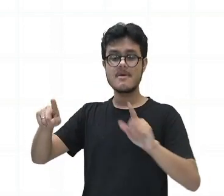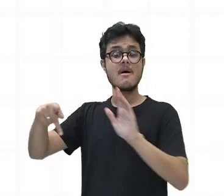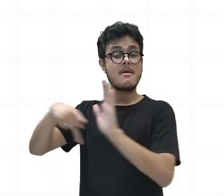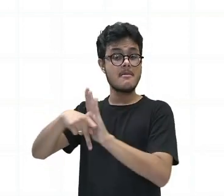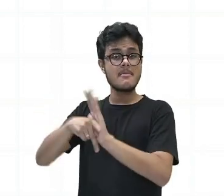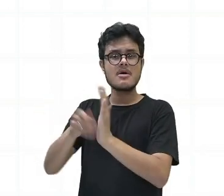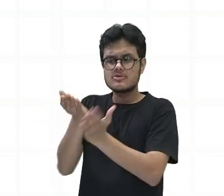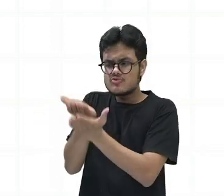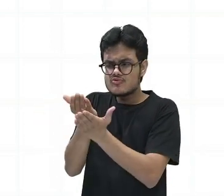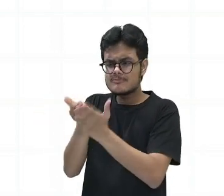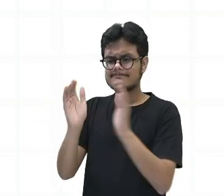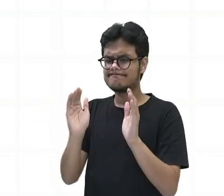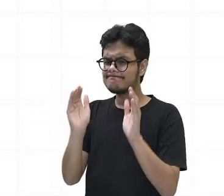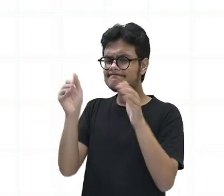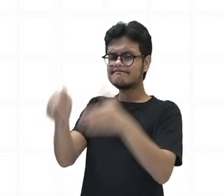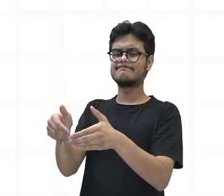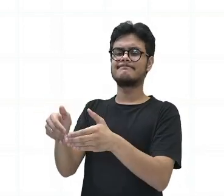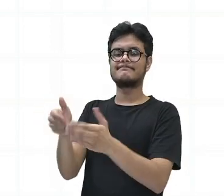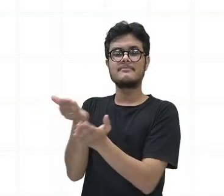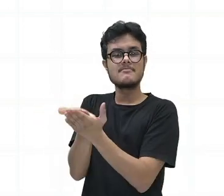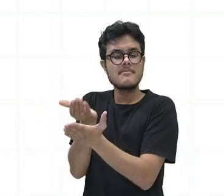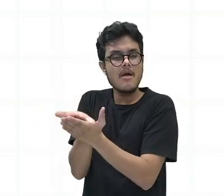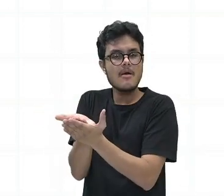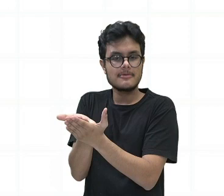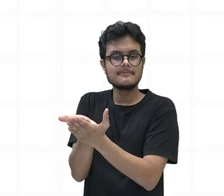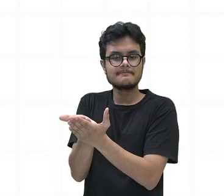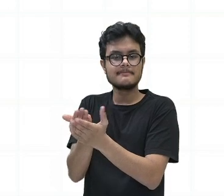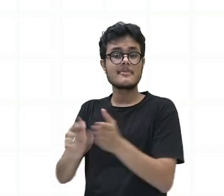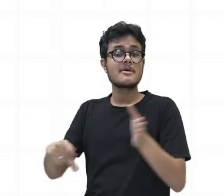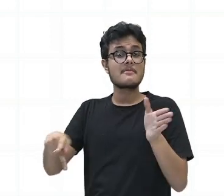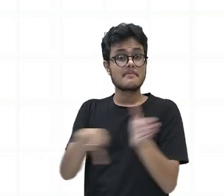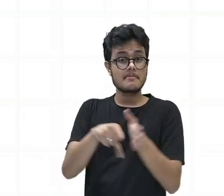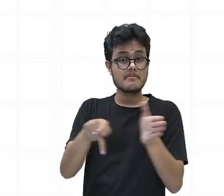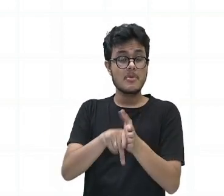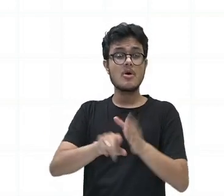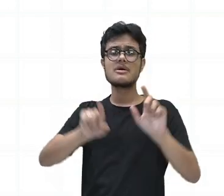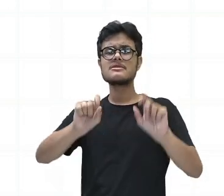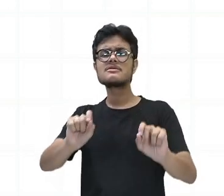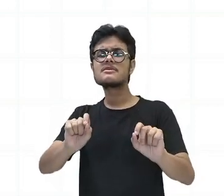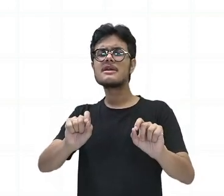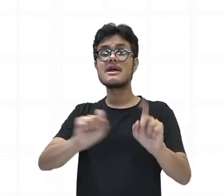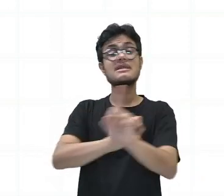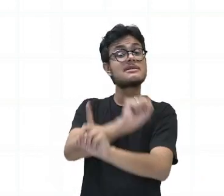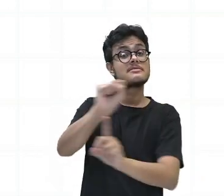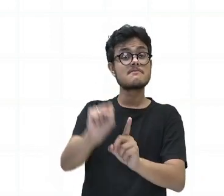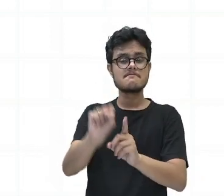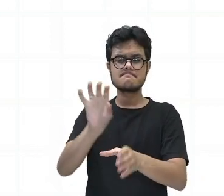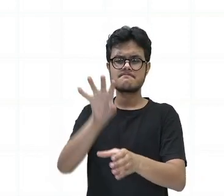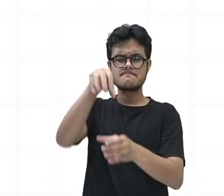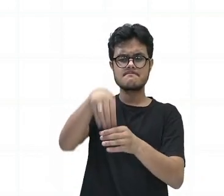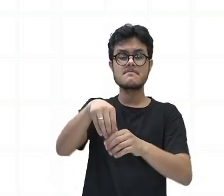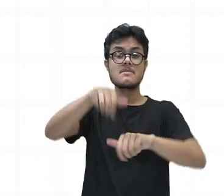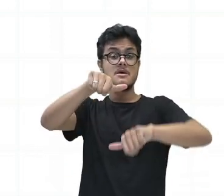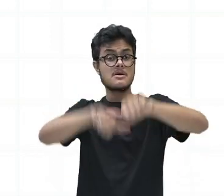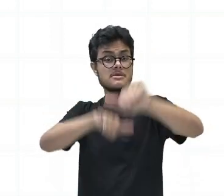quê? A música. É a pessoa que estuda a música em sua